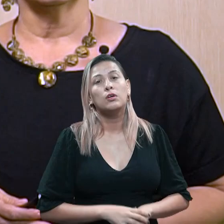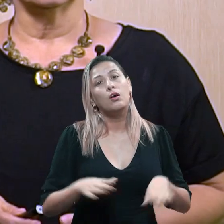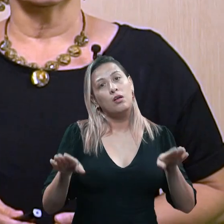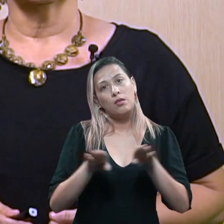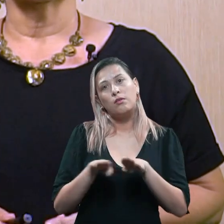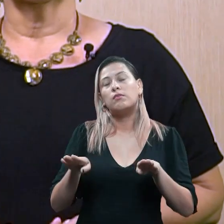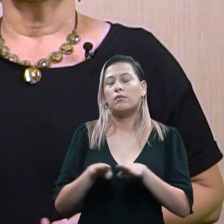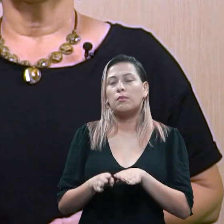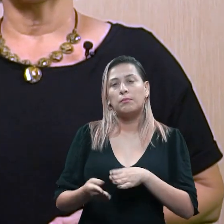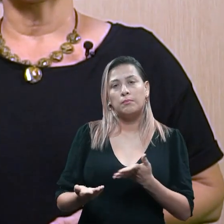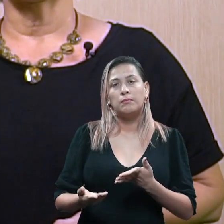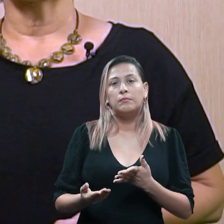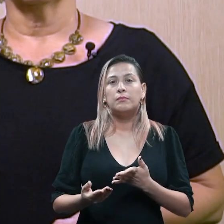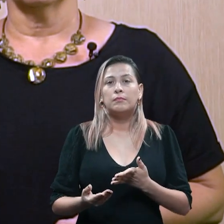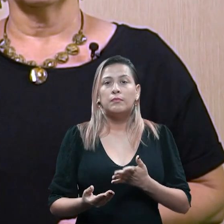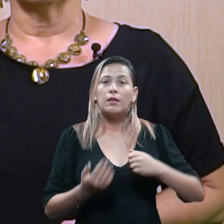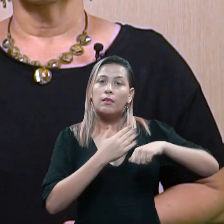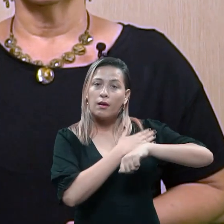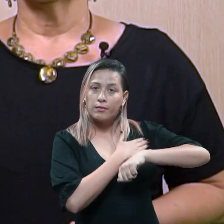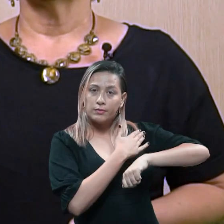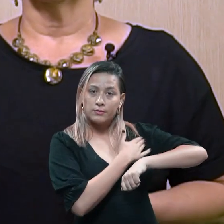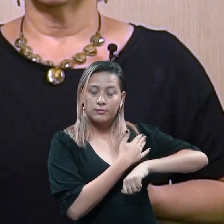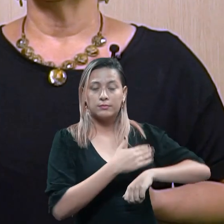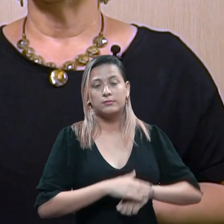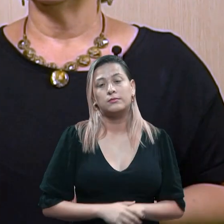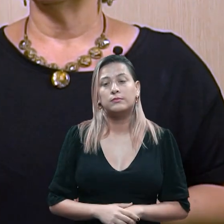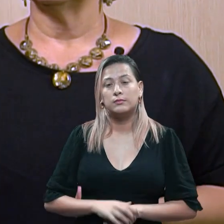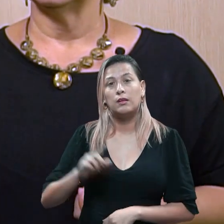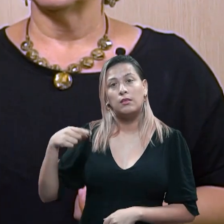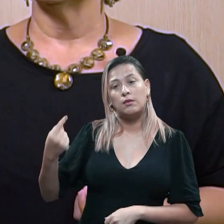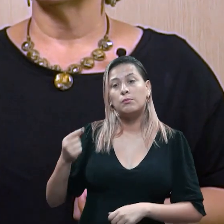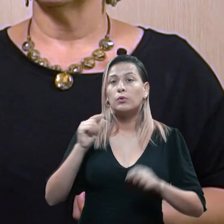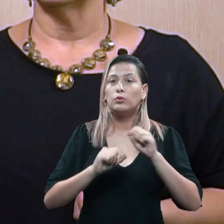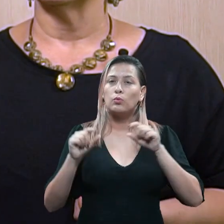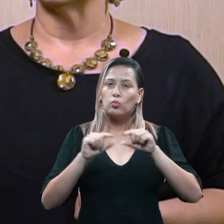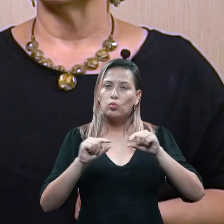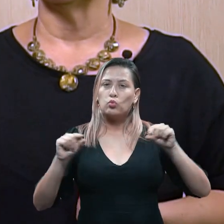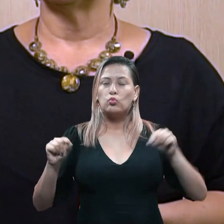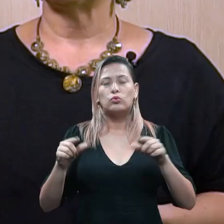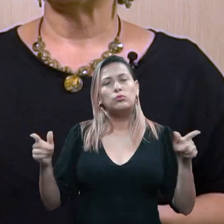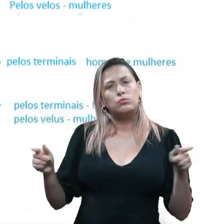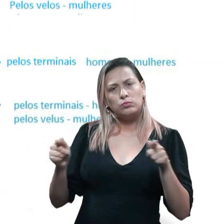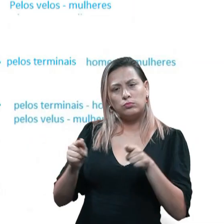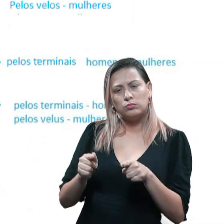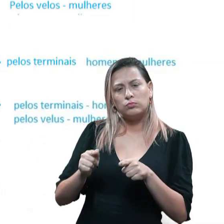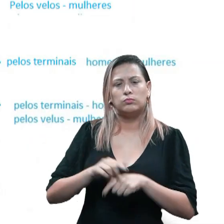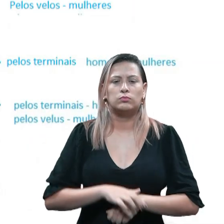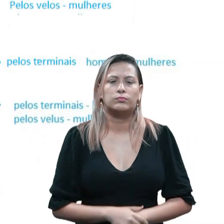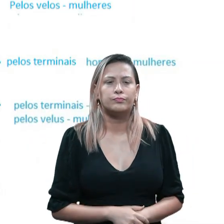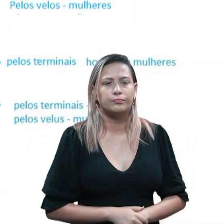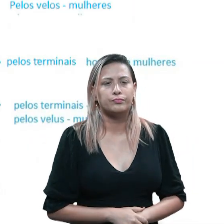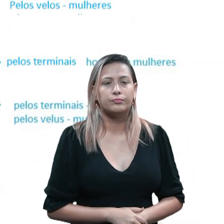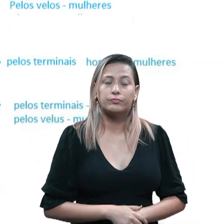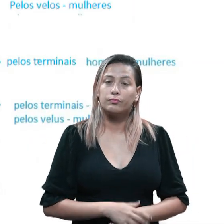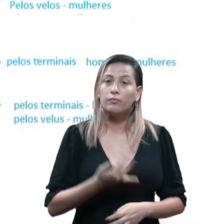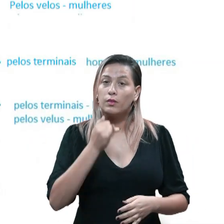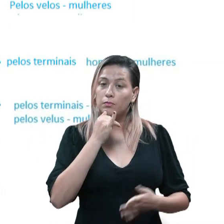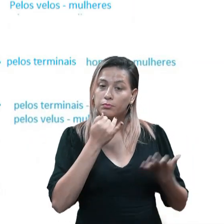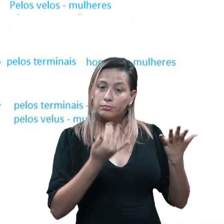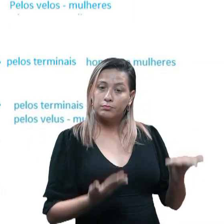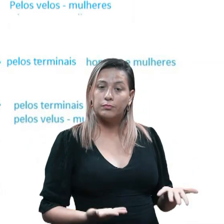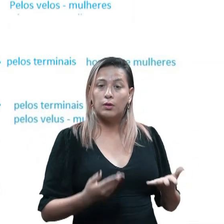e axilas. No restante do corpo, são mais finos e mais curtos. Por essa razão,